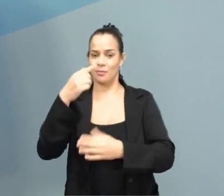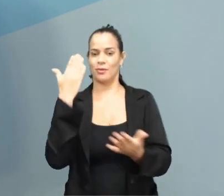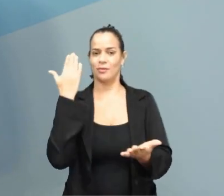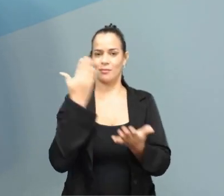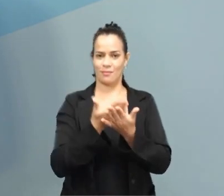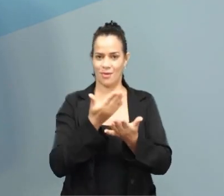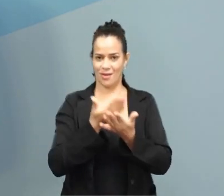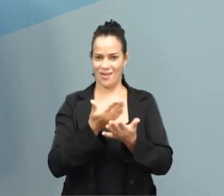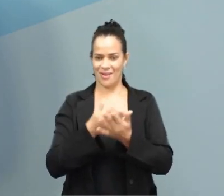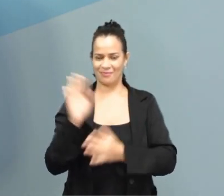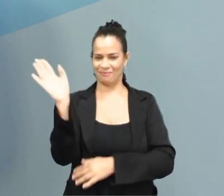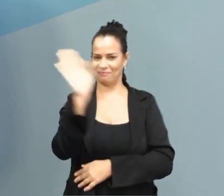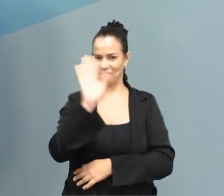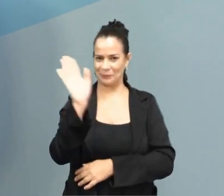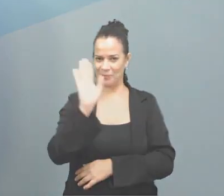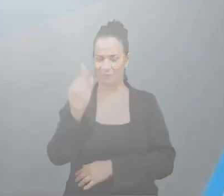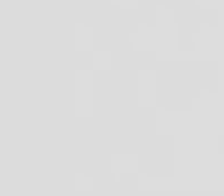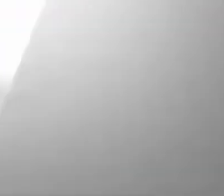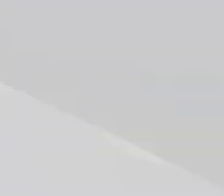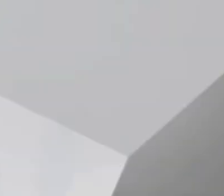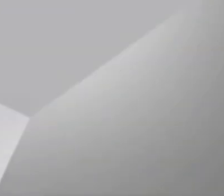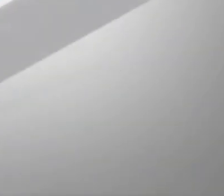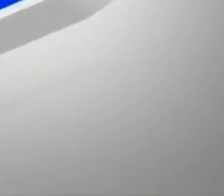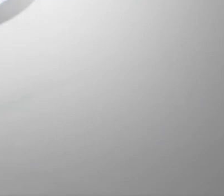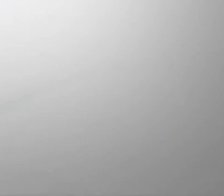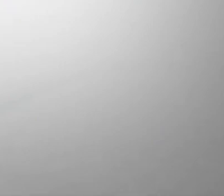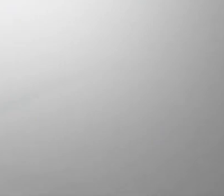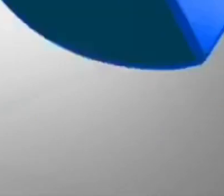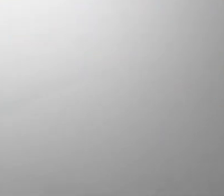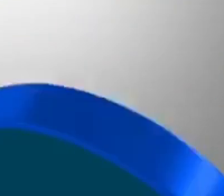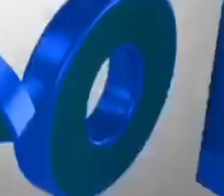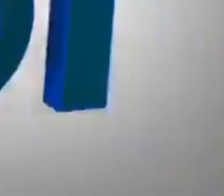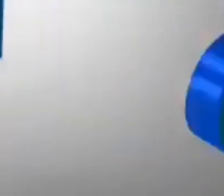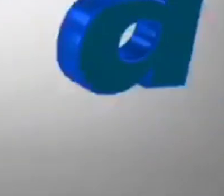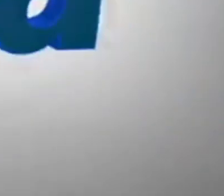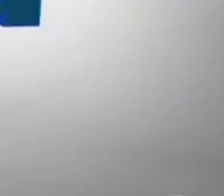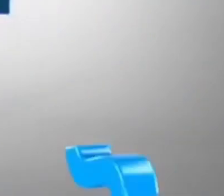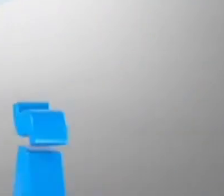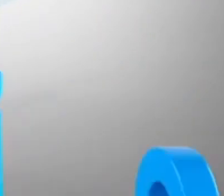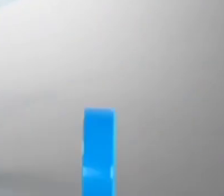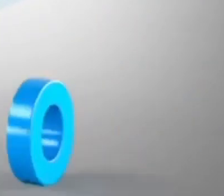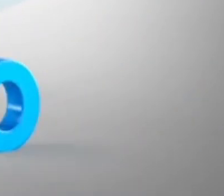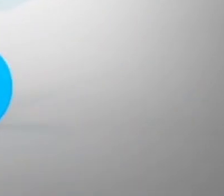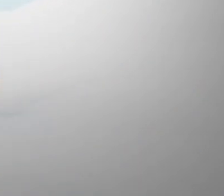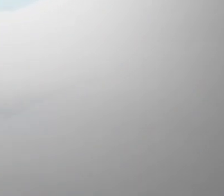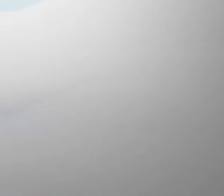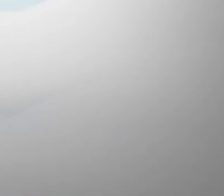encontro. Até mais, pessoal!